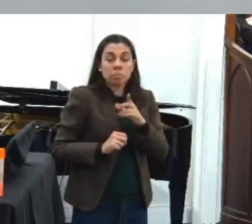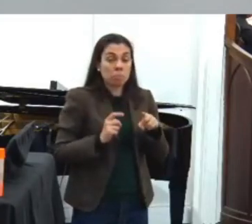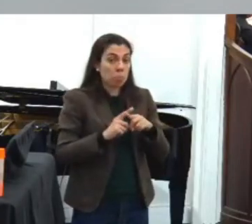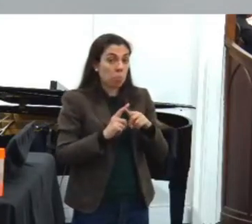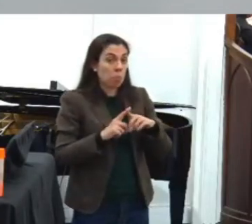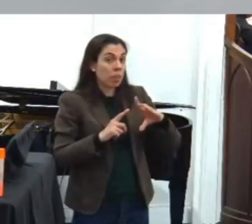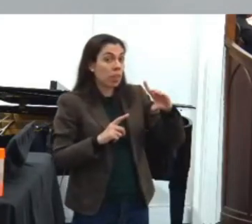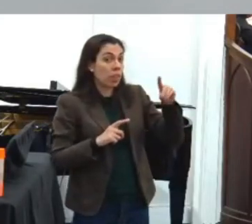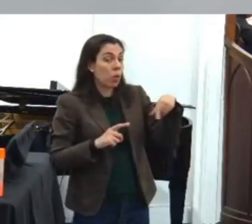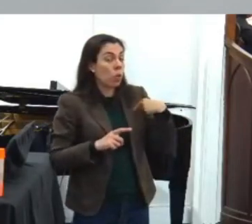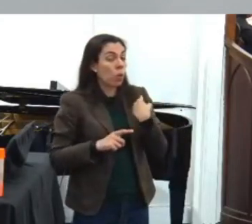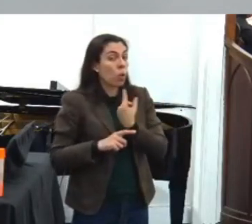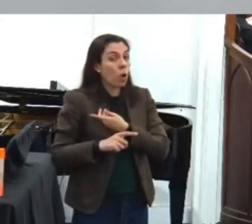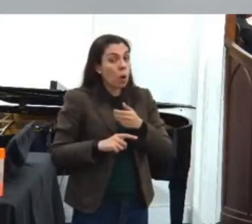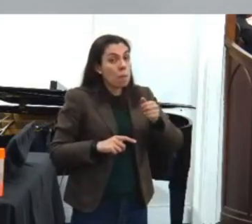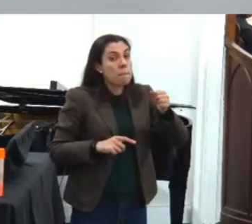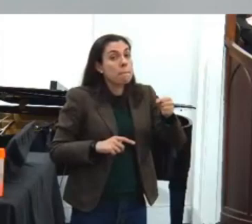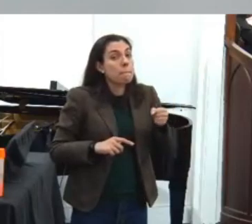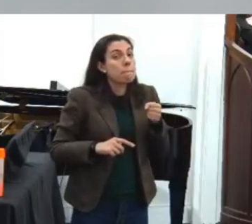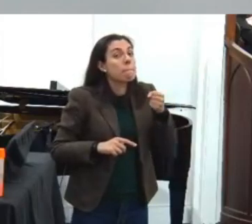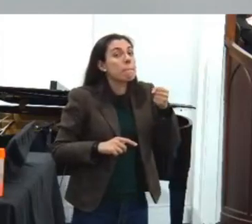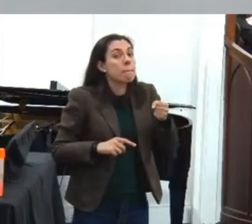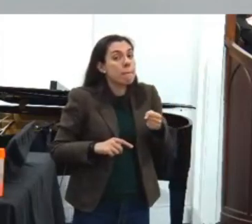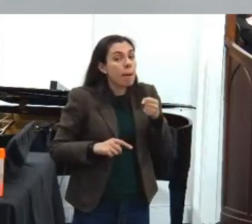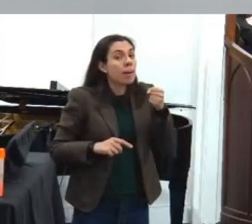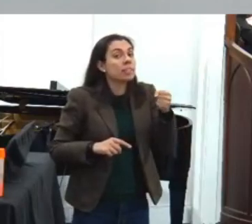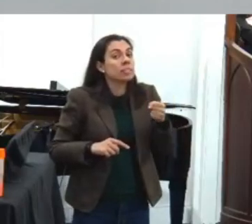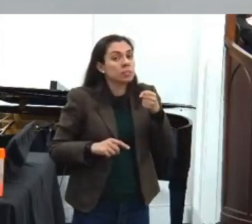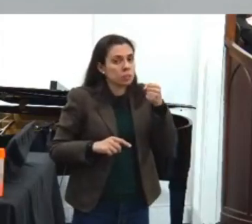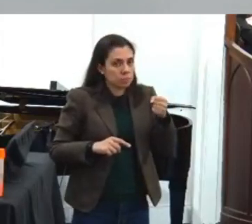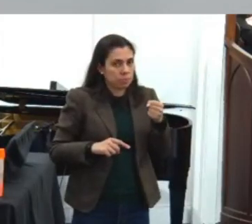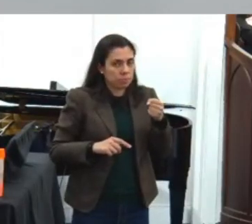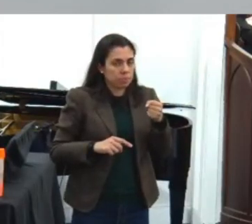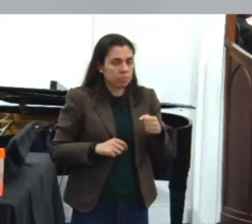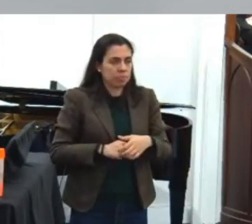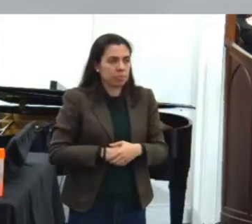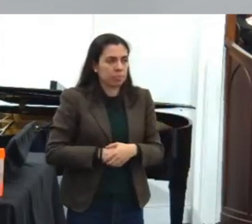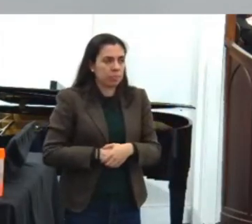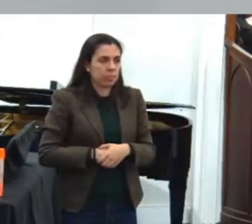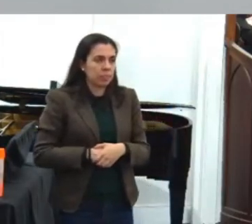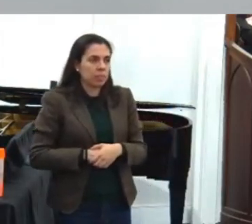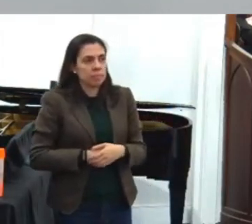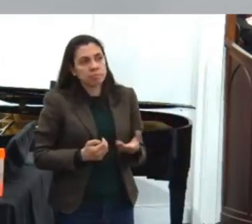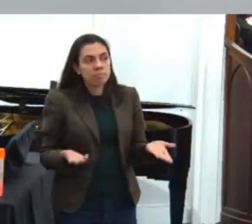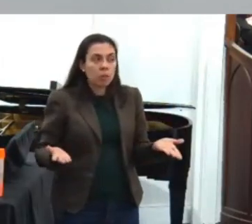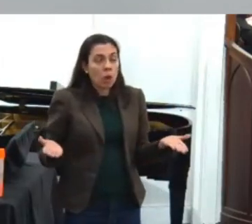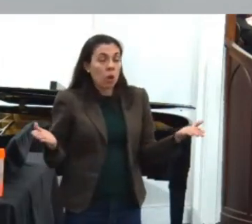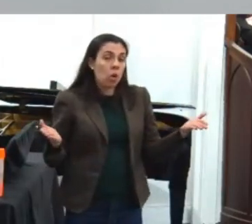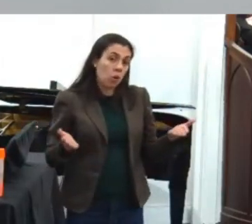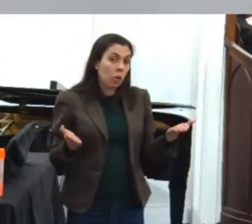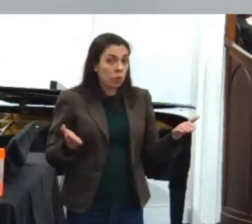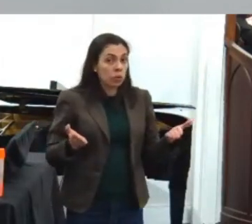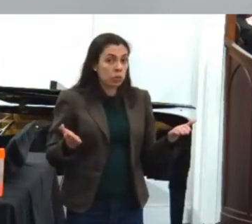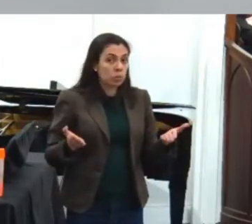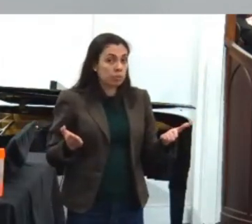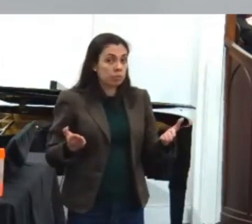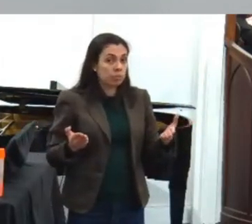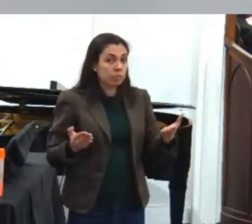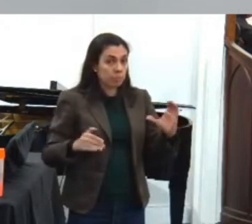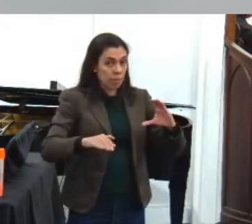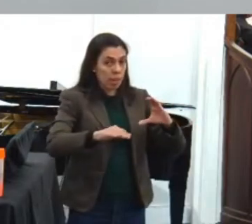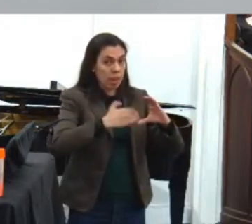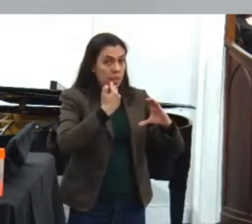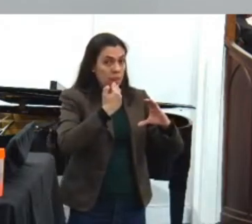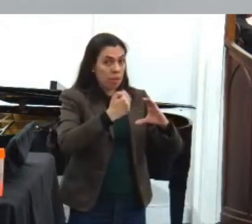pastor. Por exemplo, eu sei que estamos na era da tecnologia e nós recebemos